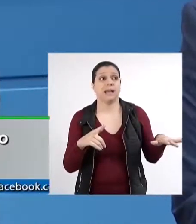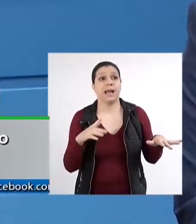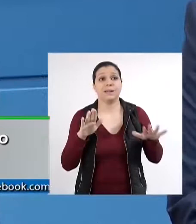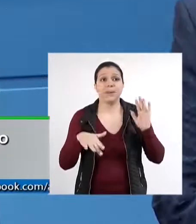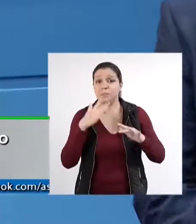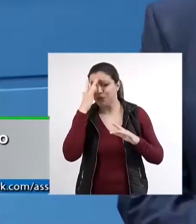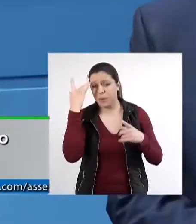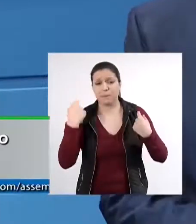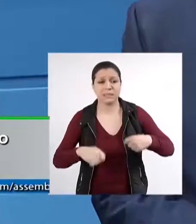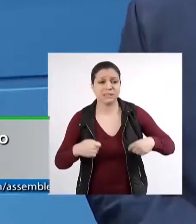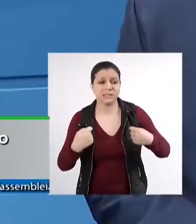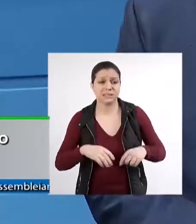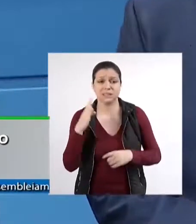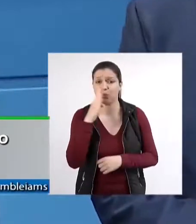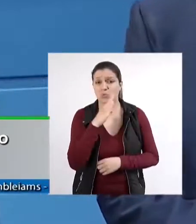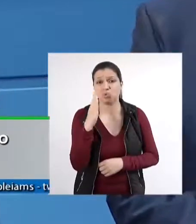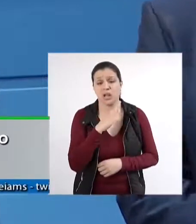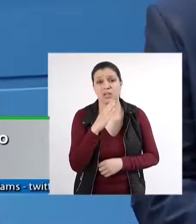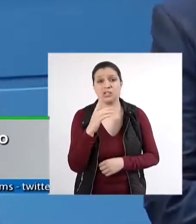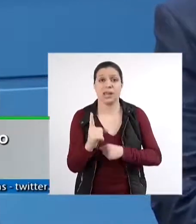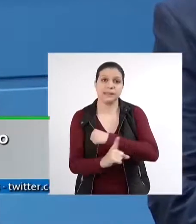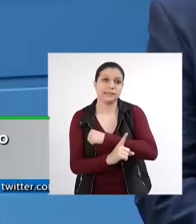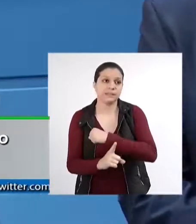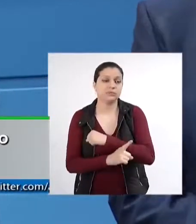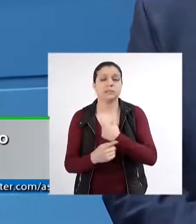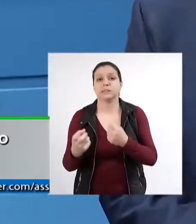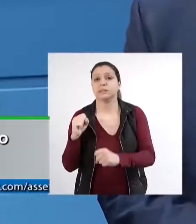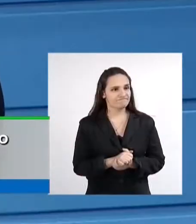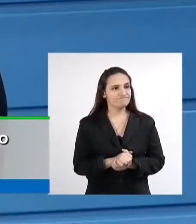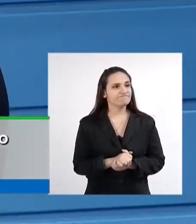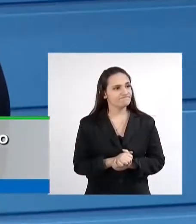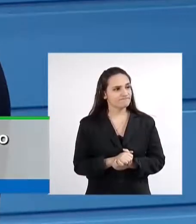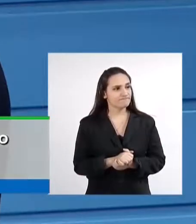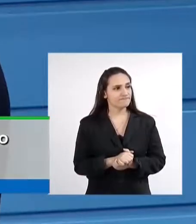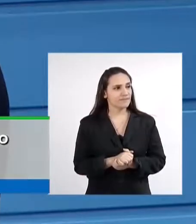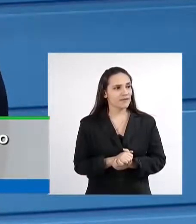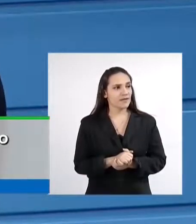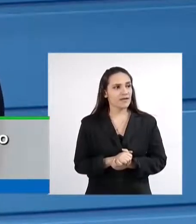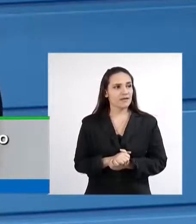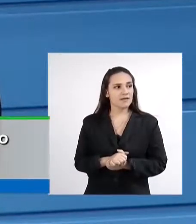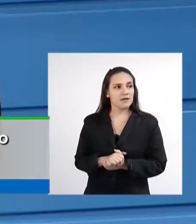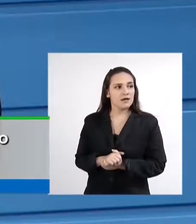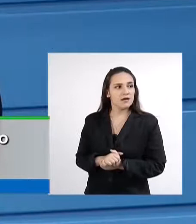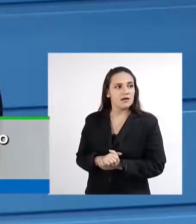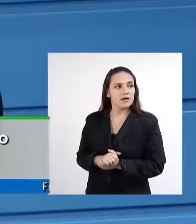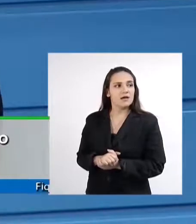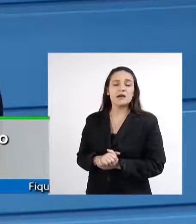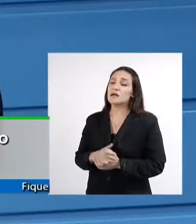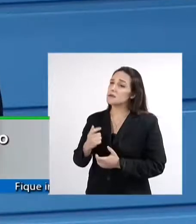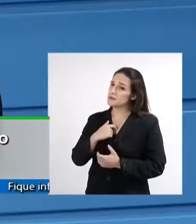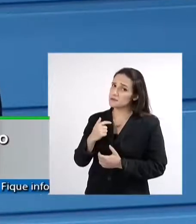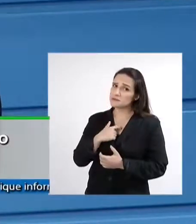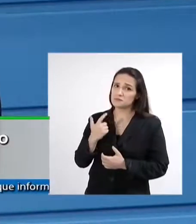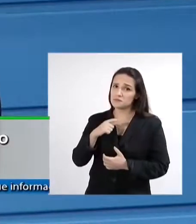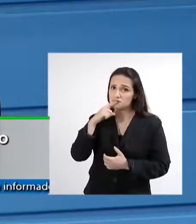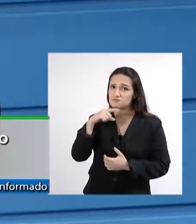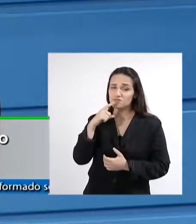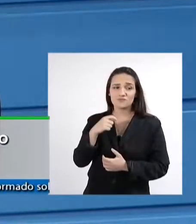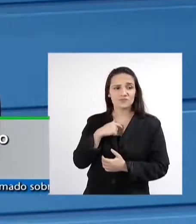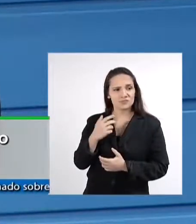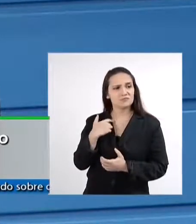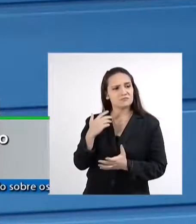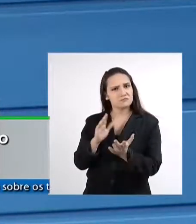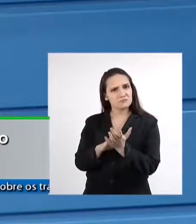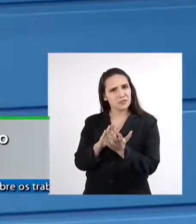que precise de um atendimento de urgência acaba sendo prejudicado. Quero parabenizar Vossa Excelência por usar a tribuna